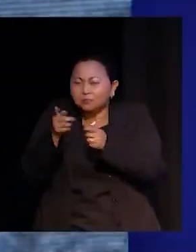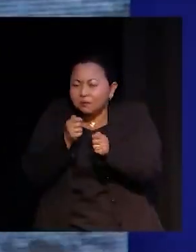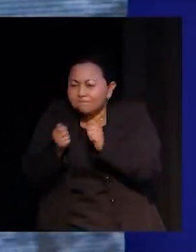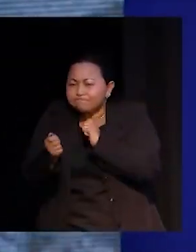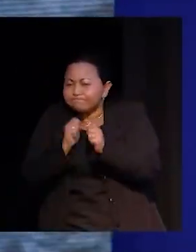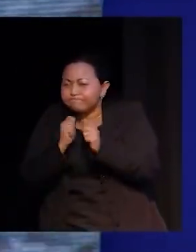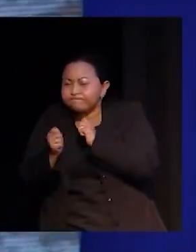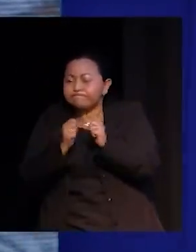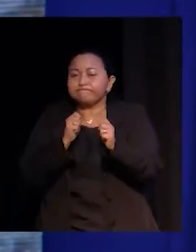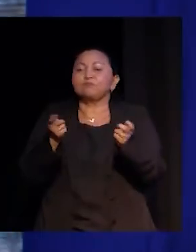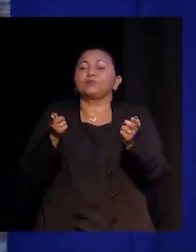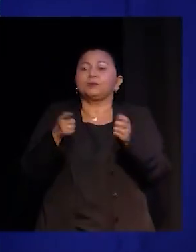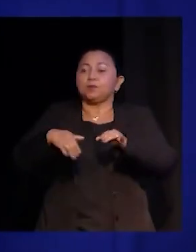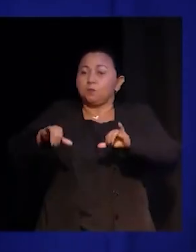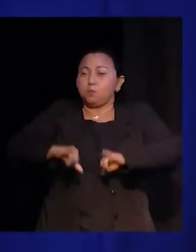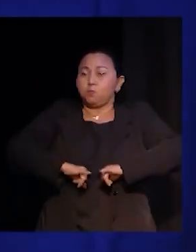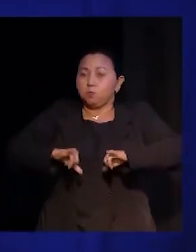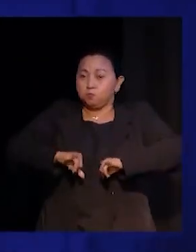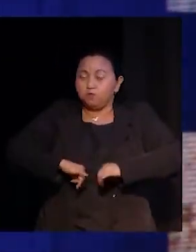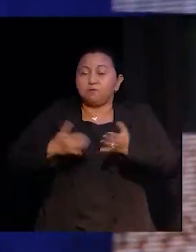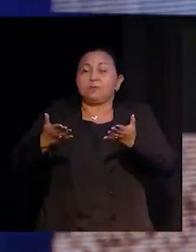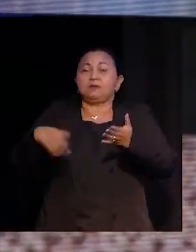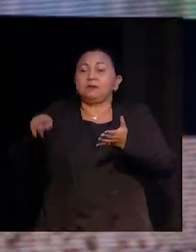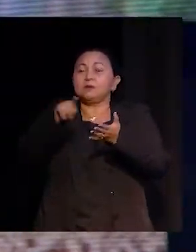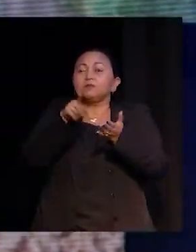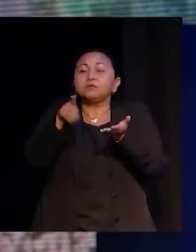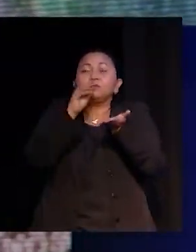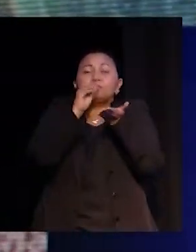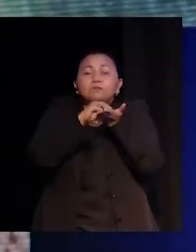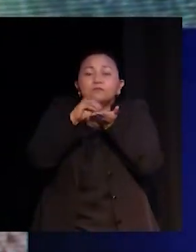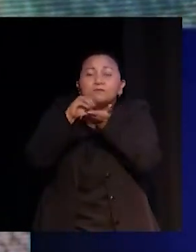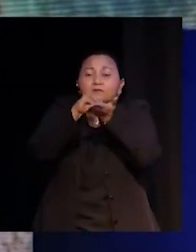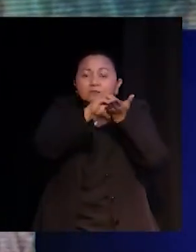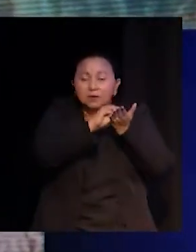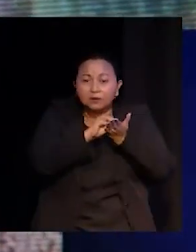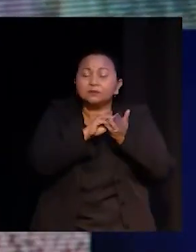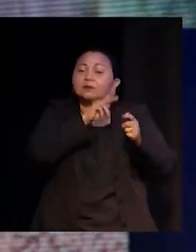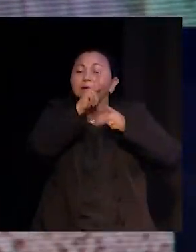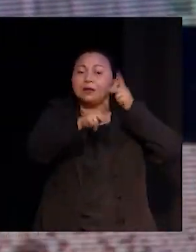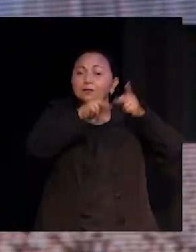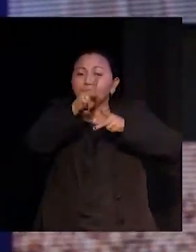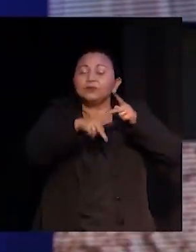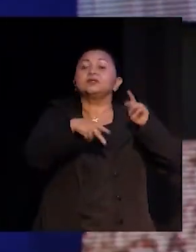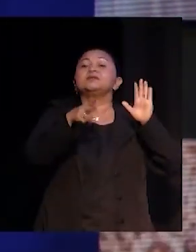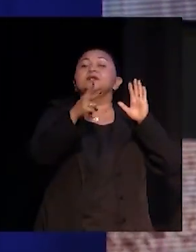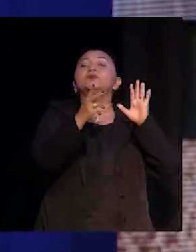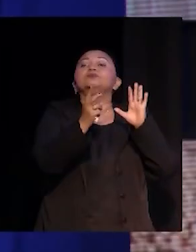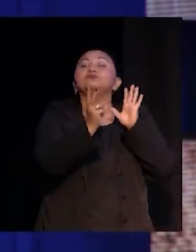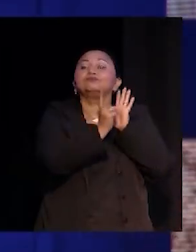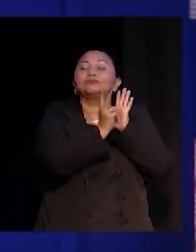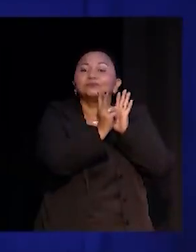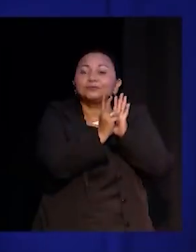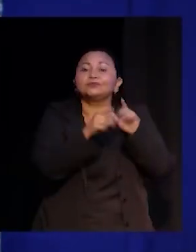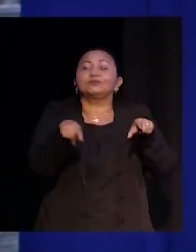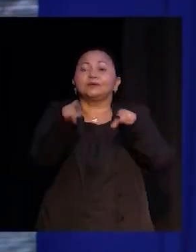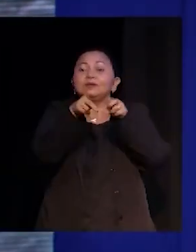manipulam o sofrimento, as carências das populações indígenas para criar um quadro